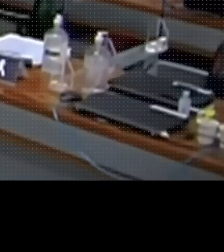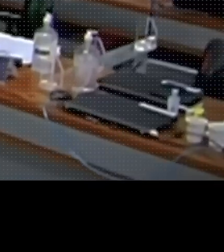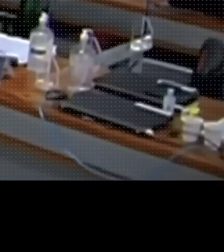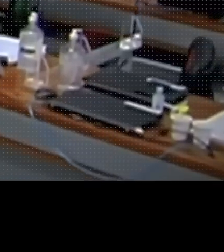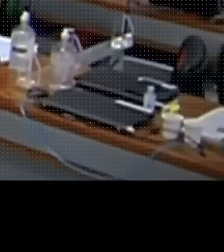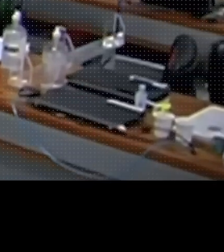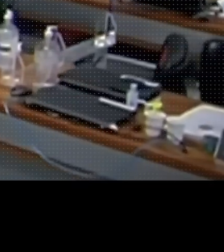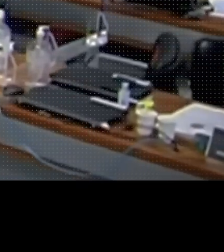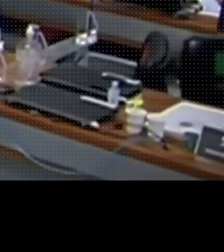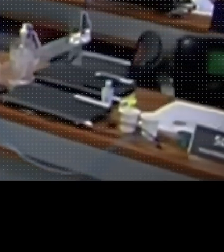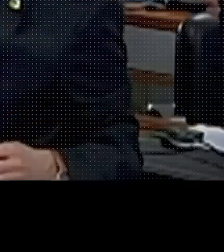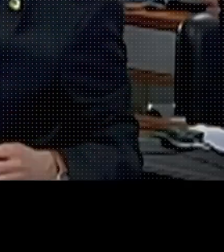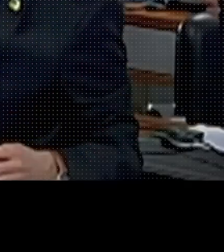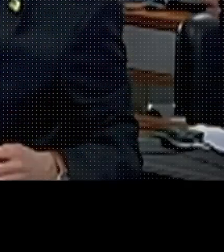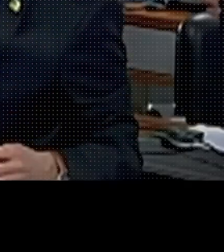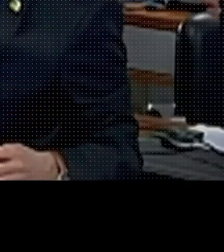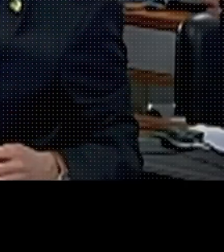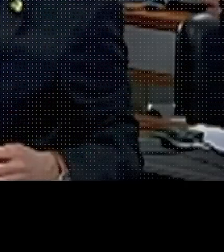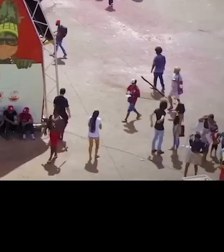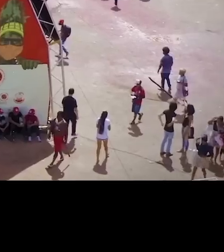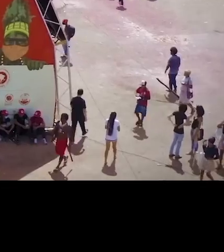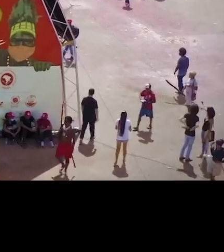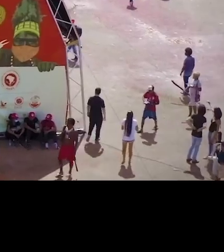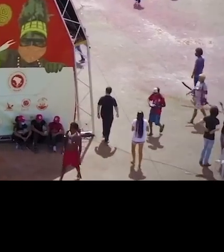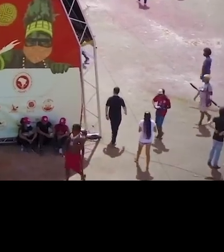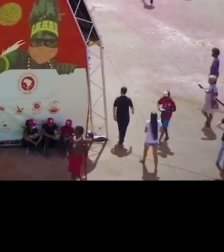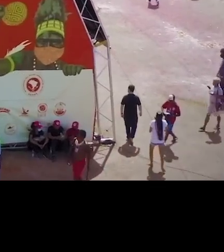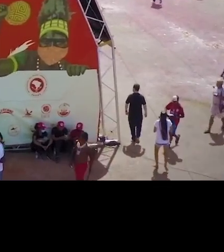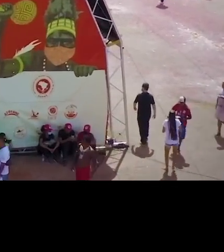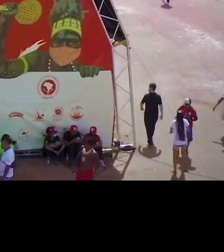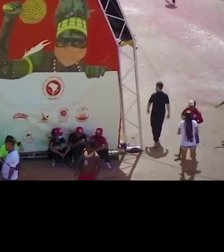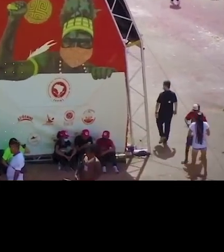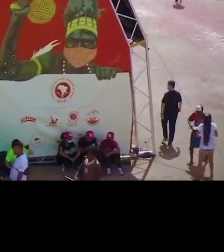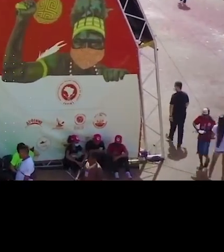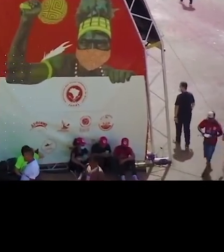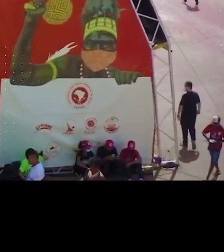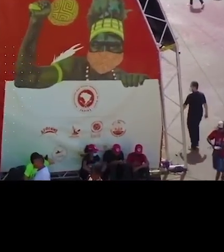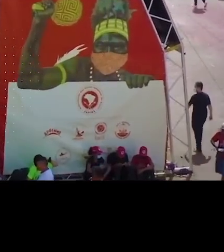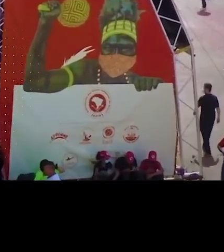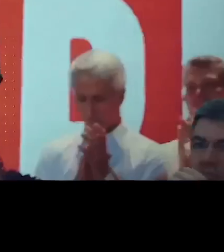Estamos presentes nos momentos de luto e nos momentos de luta,